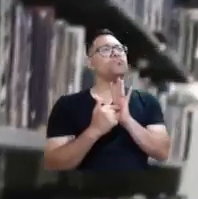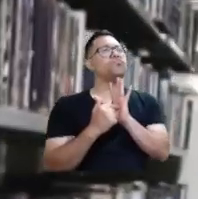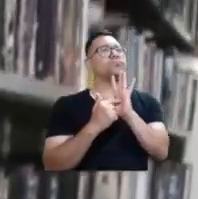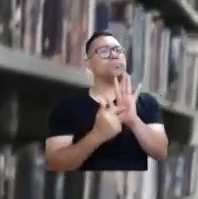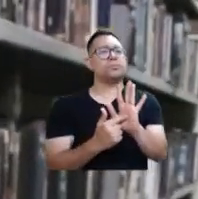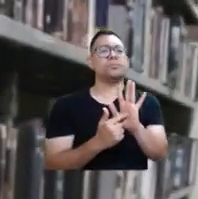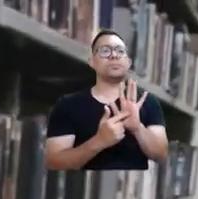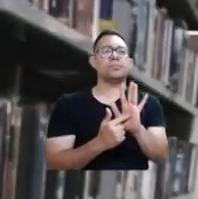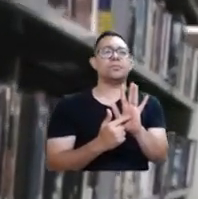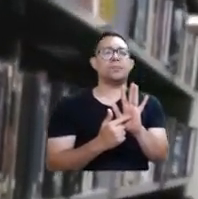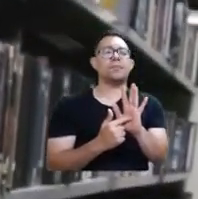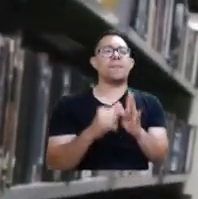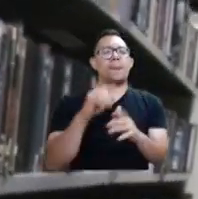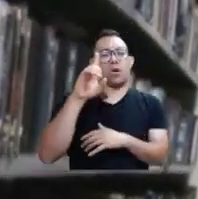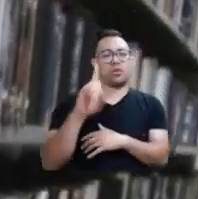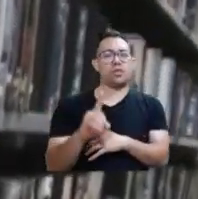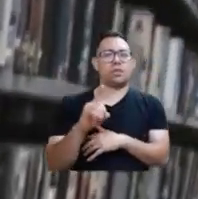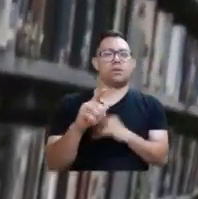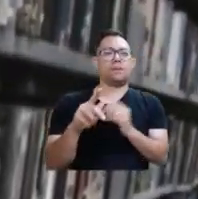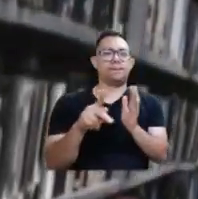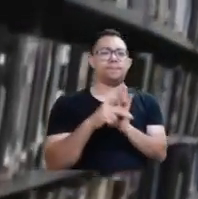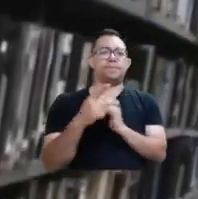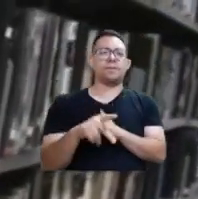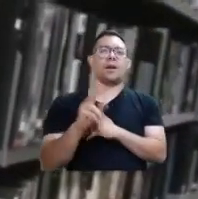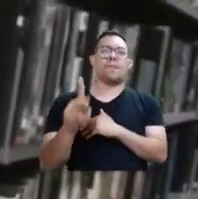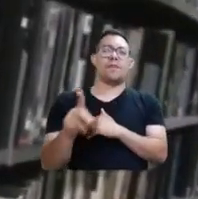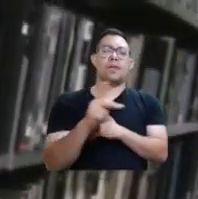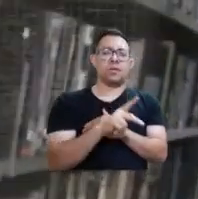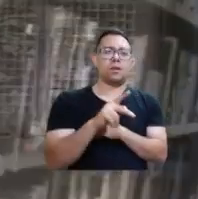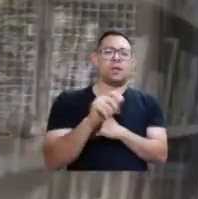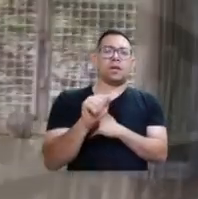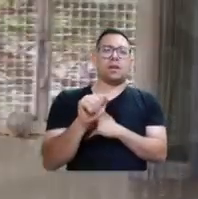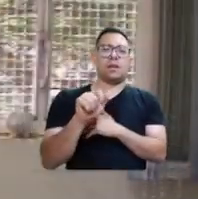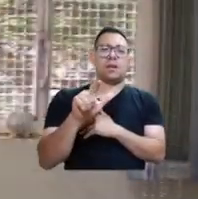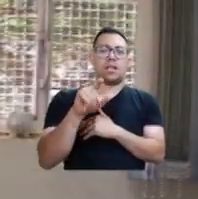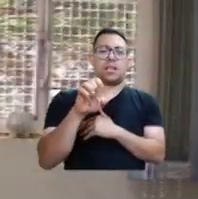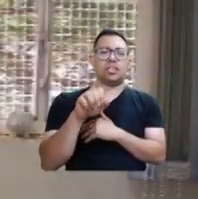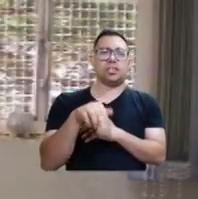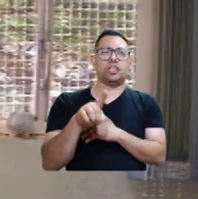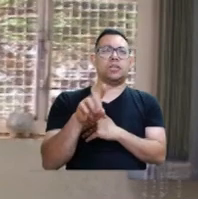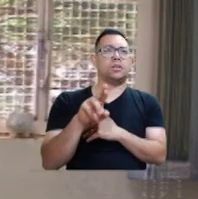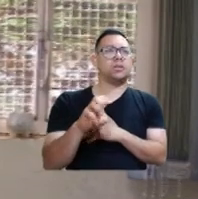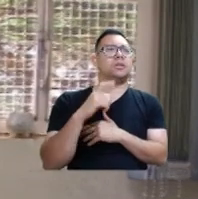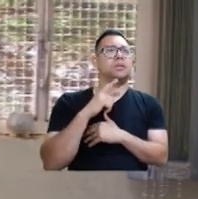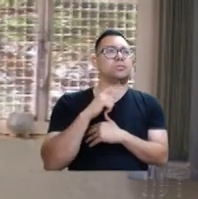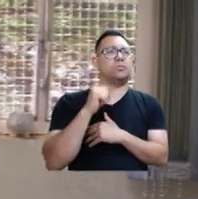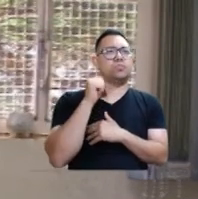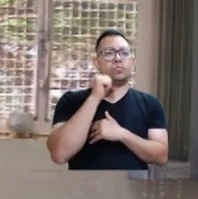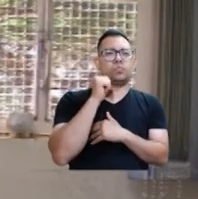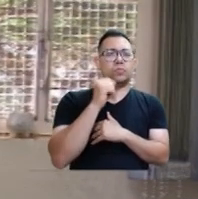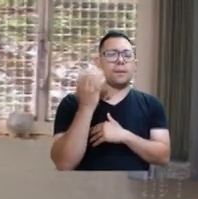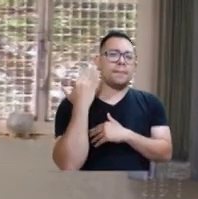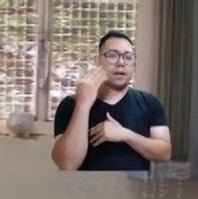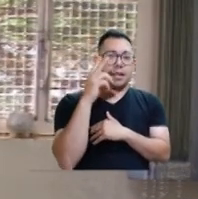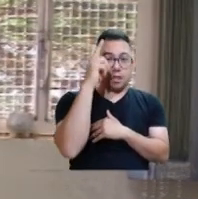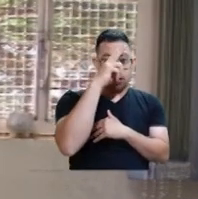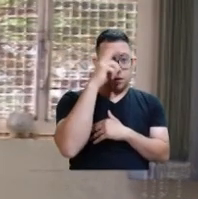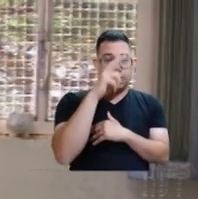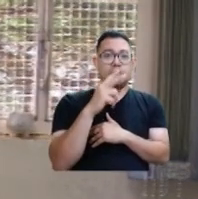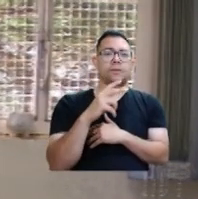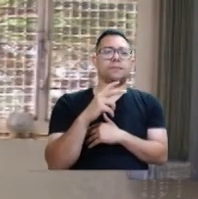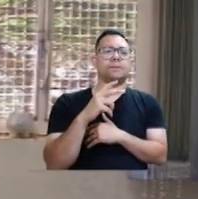fez essa mediação, que atualmente é nosso vice-diretor do campus, o professor Alexandre, né, que você já conhece, a Carolina, que na